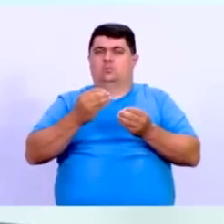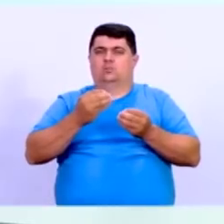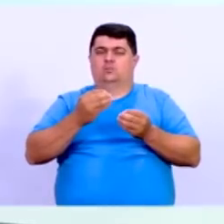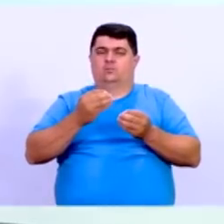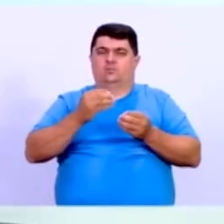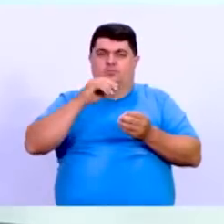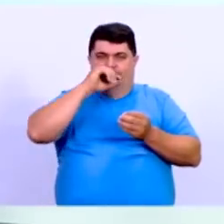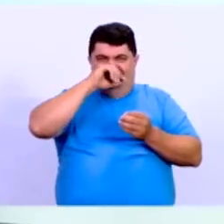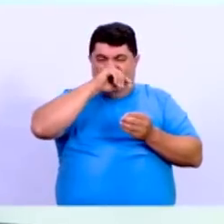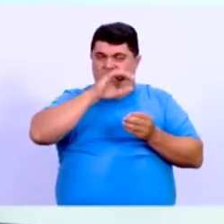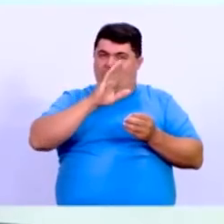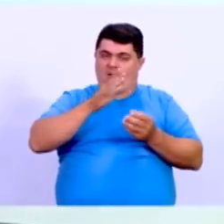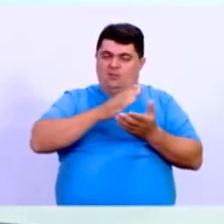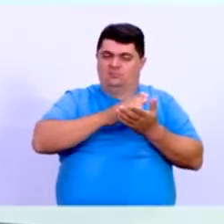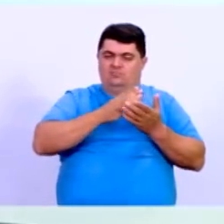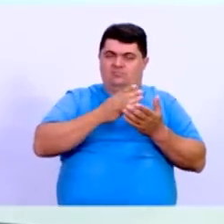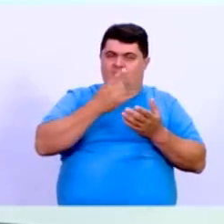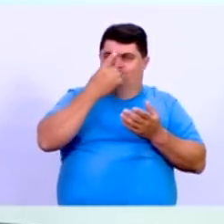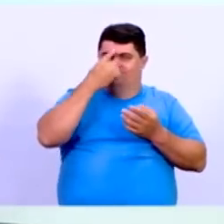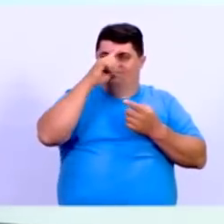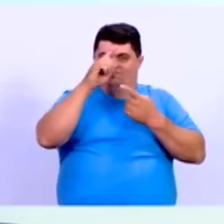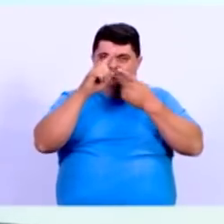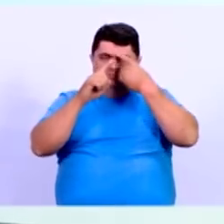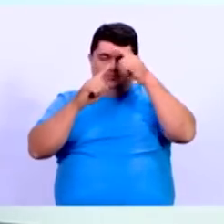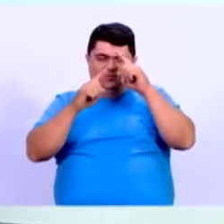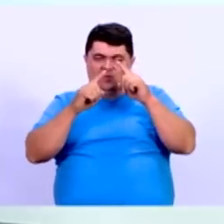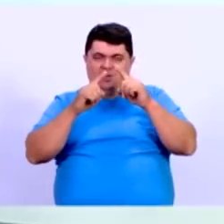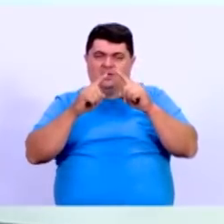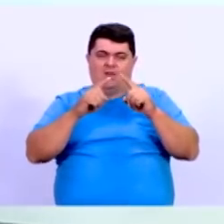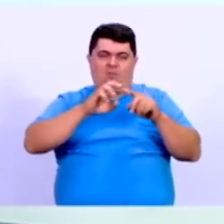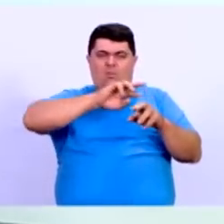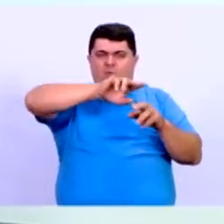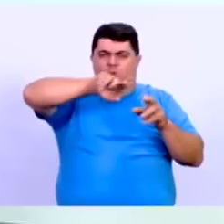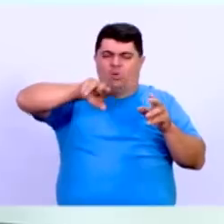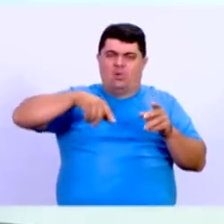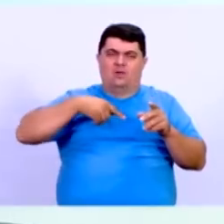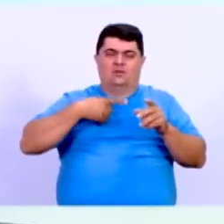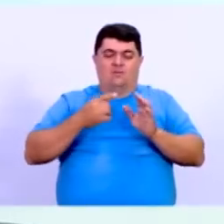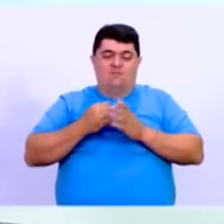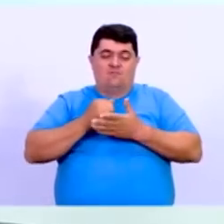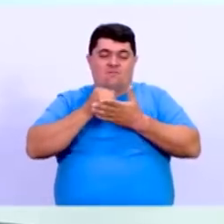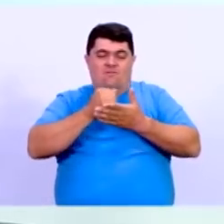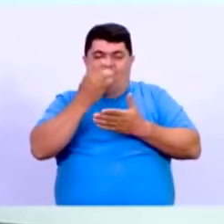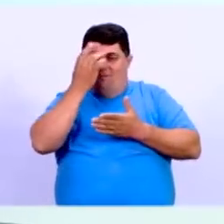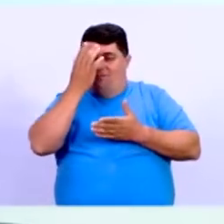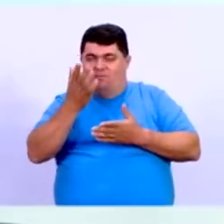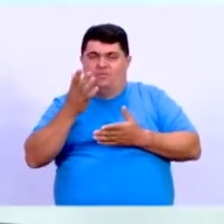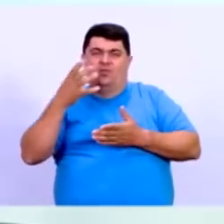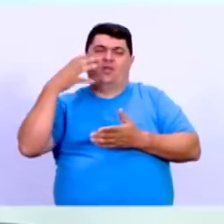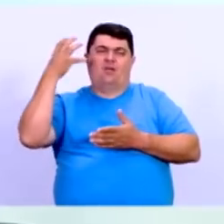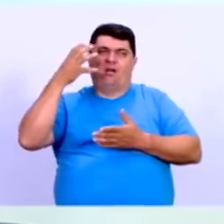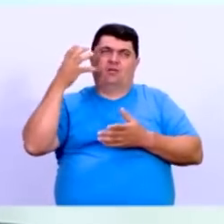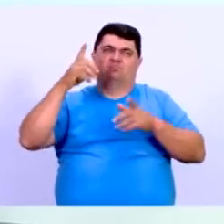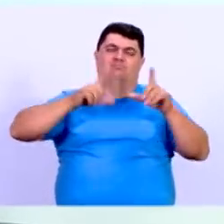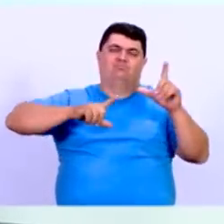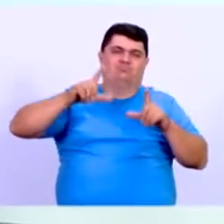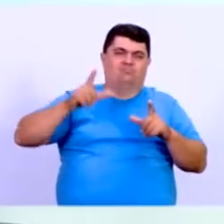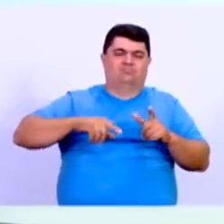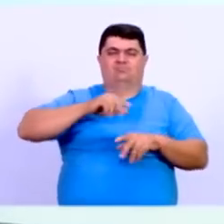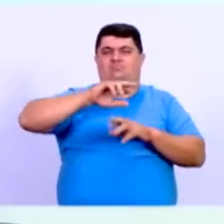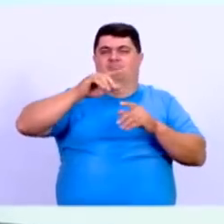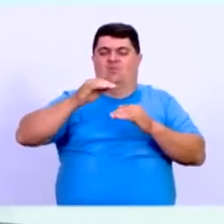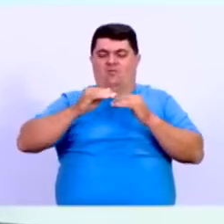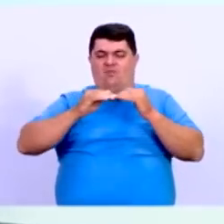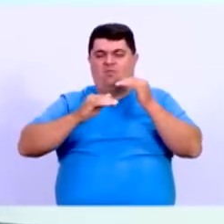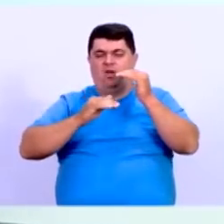necessidade, foram inventados equipamentos que facilitassem essa comunicação. Aí foi citado o rádio, a televisão, tá? E